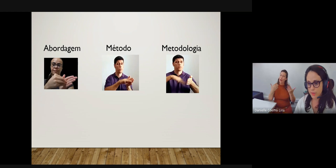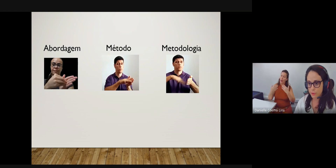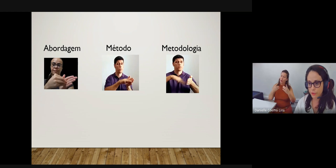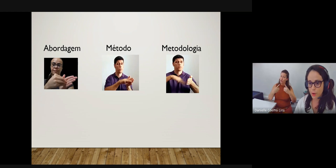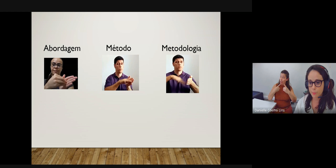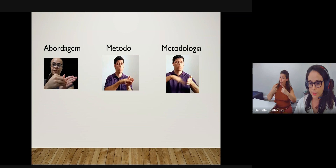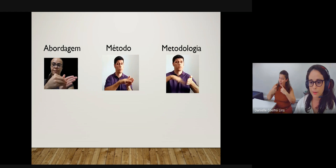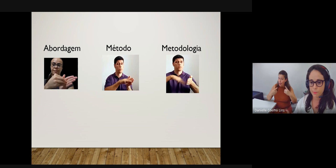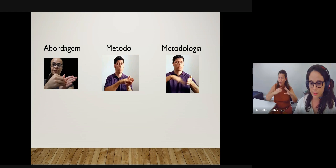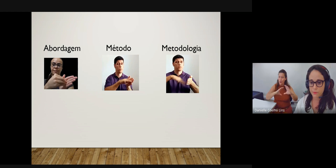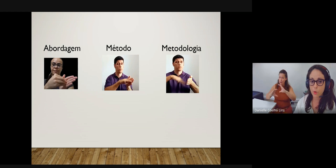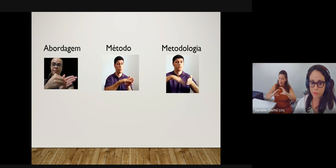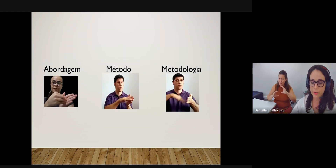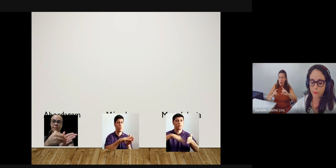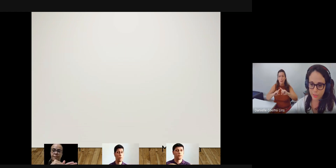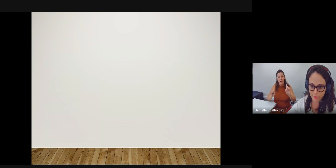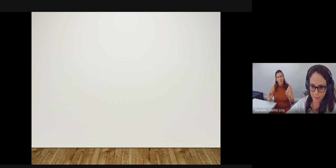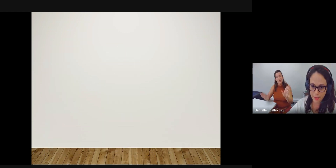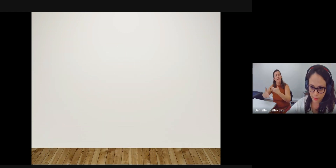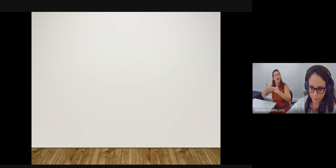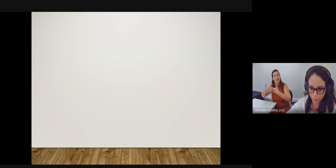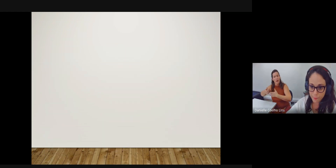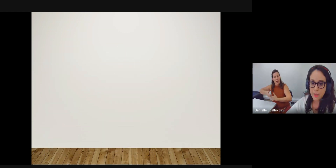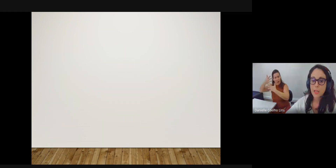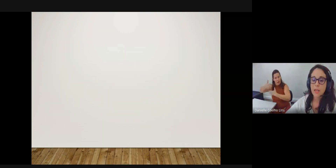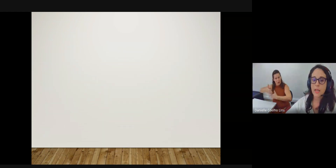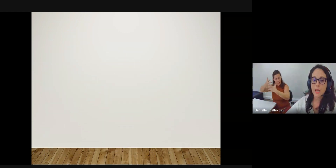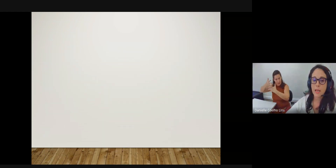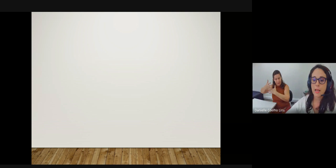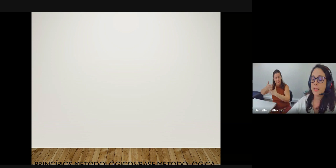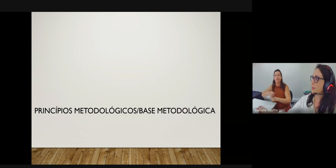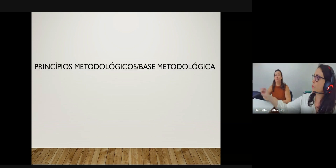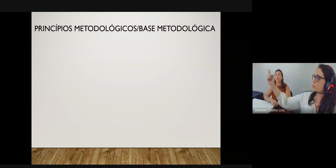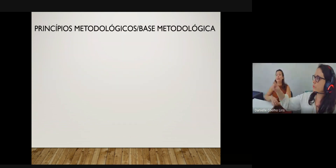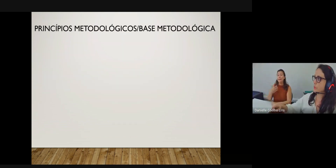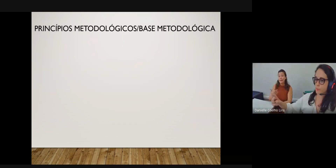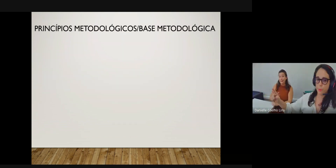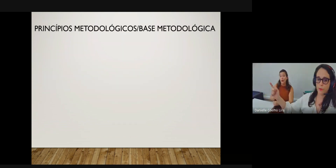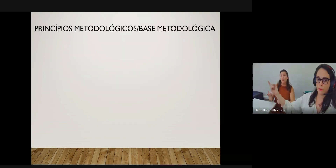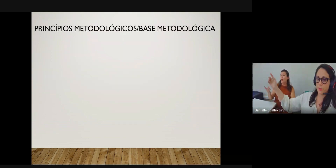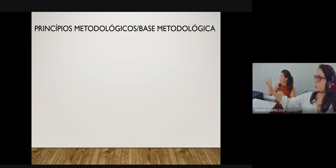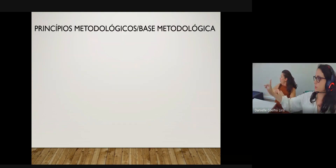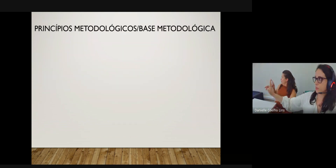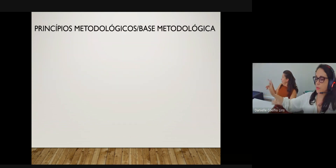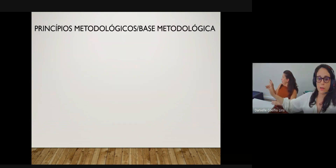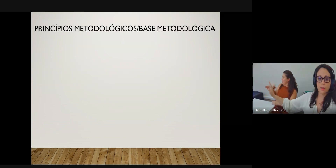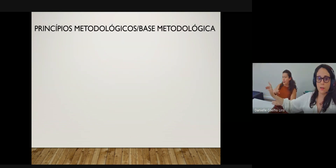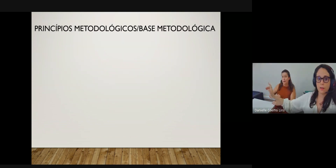Google Sala de Aula para ver como vai fluir esse semestre, tá bom? Então, volta, por favor, Priscila.